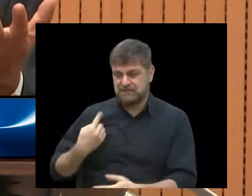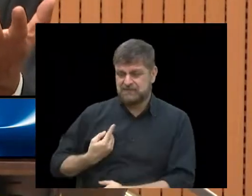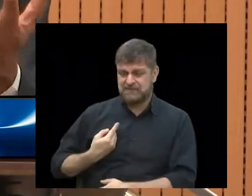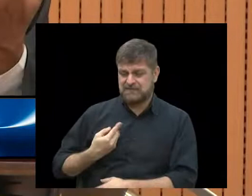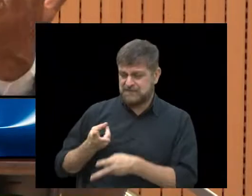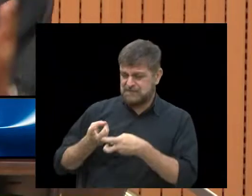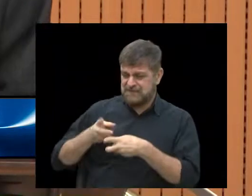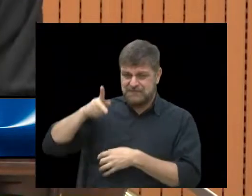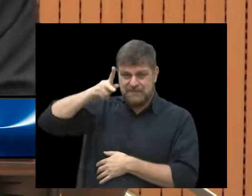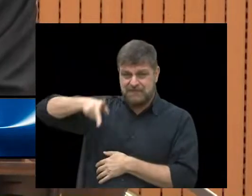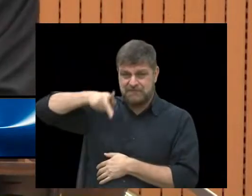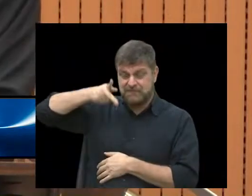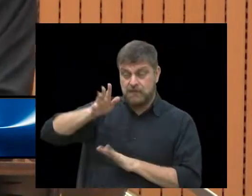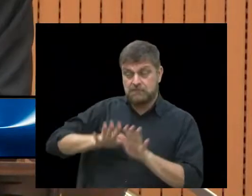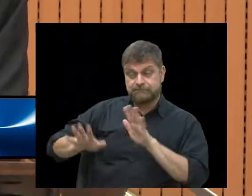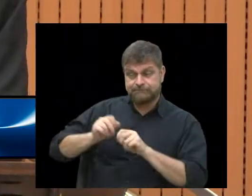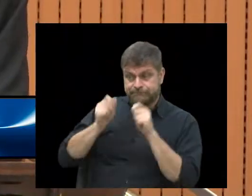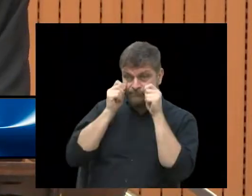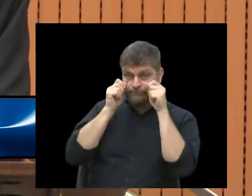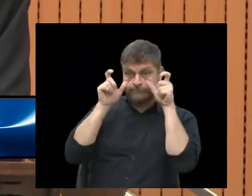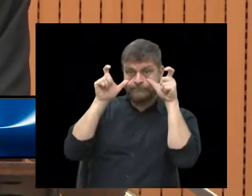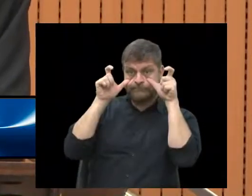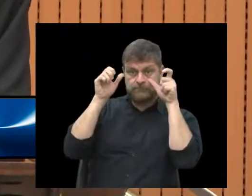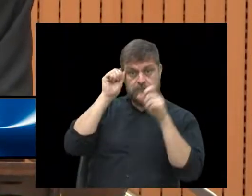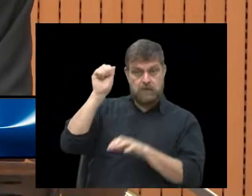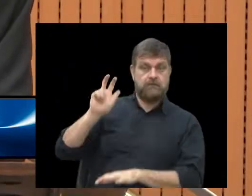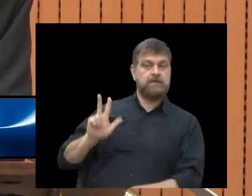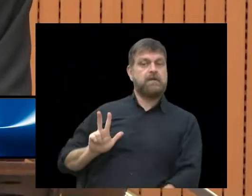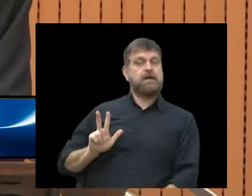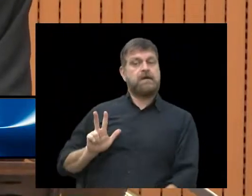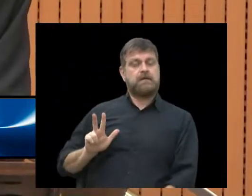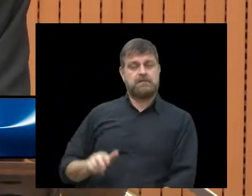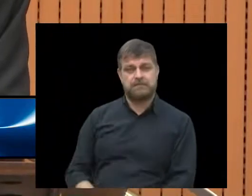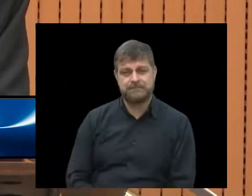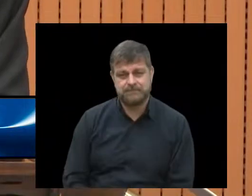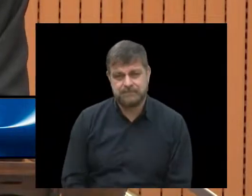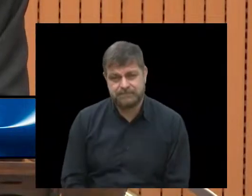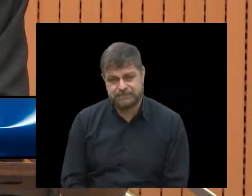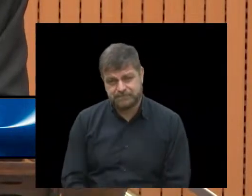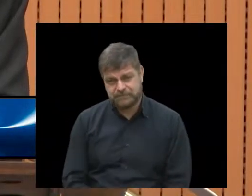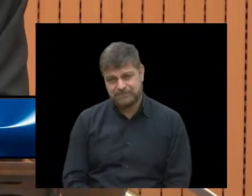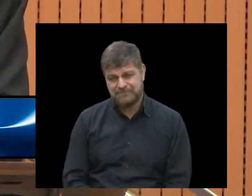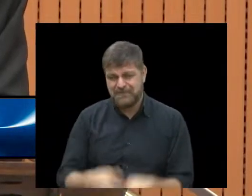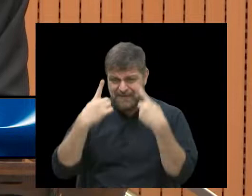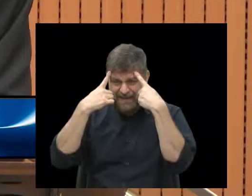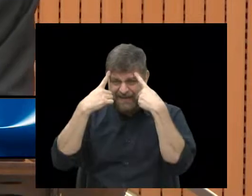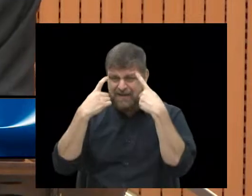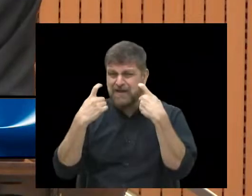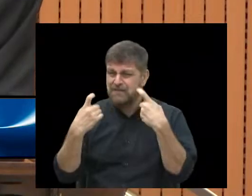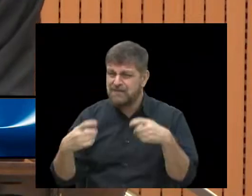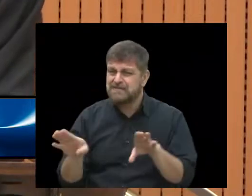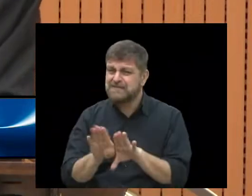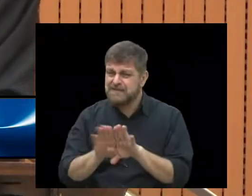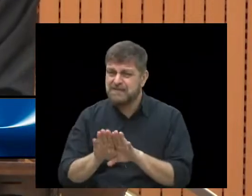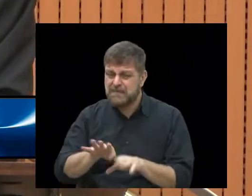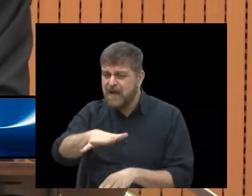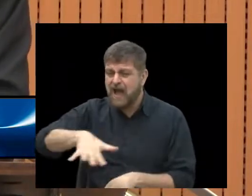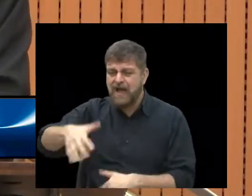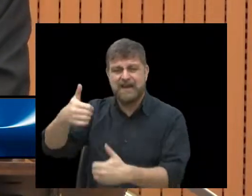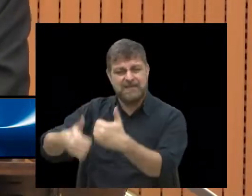na política, a gente tem que ficar realmente atento. Mas essa onda de violência também está no